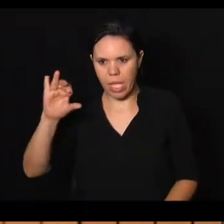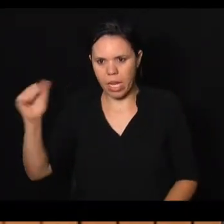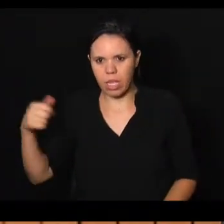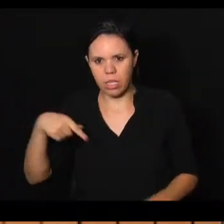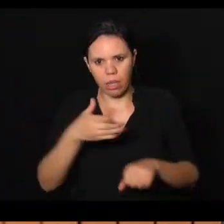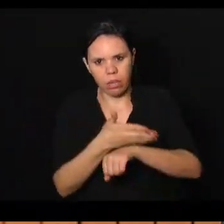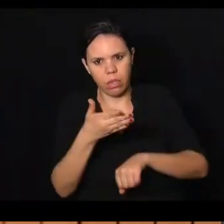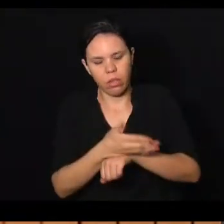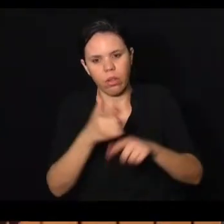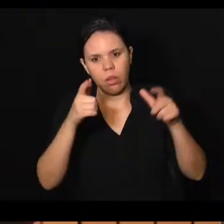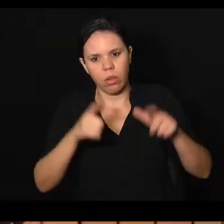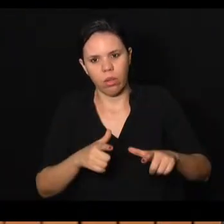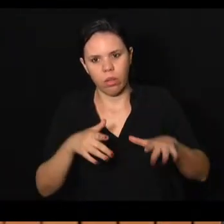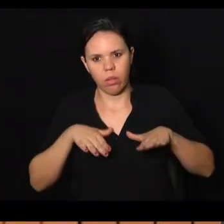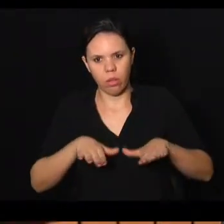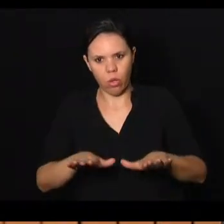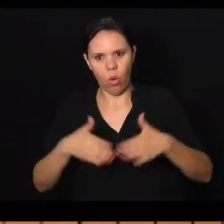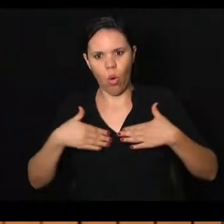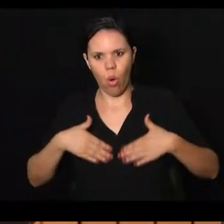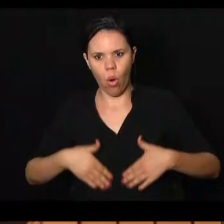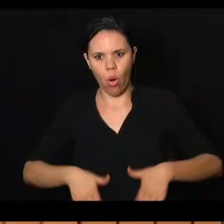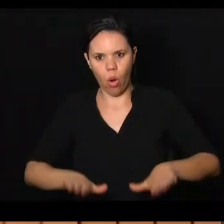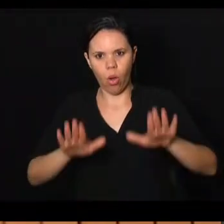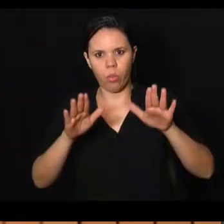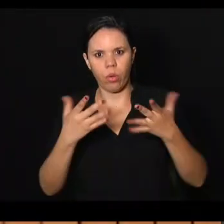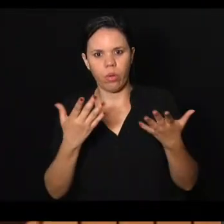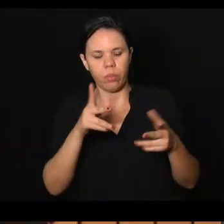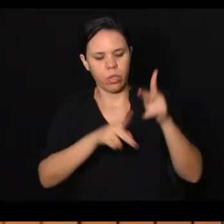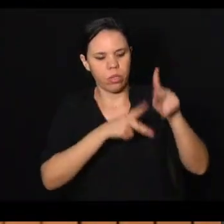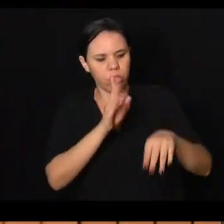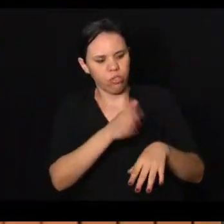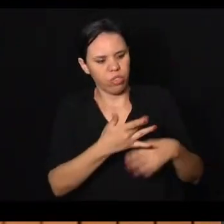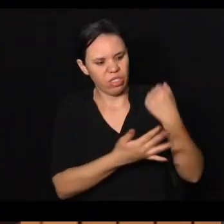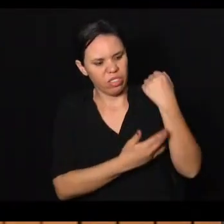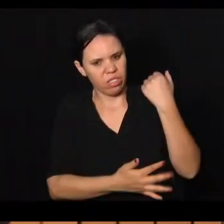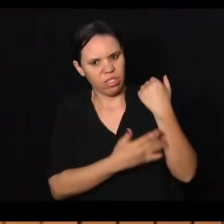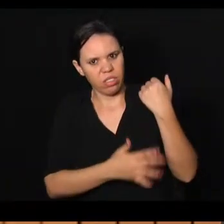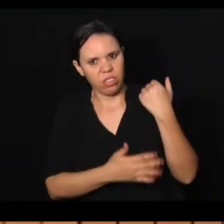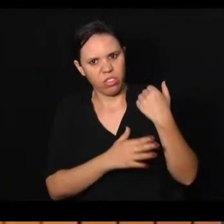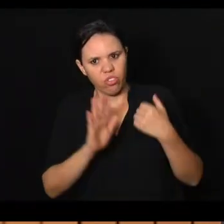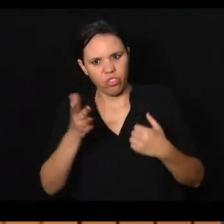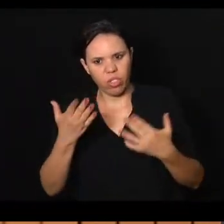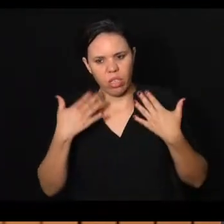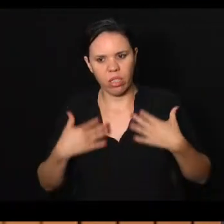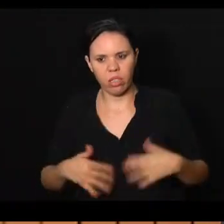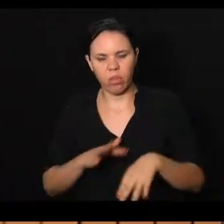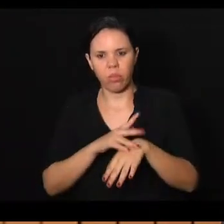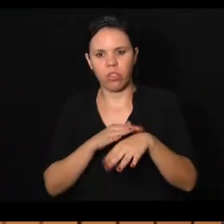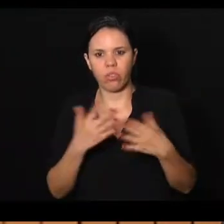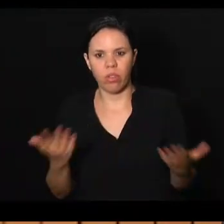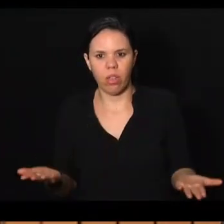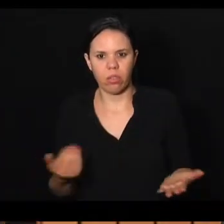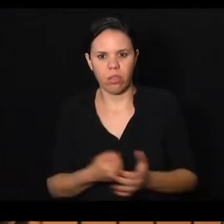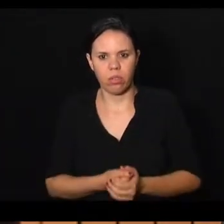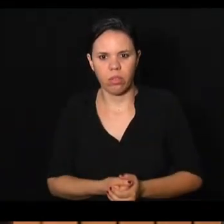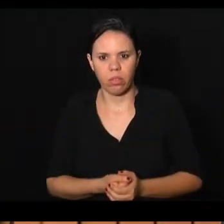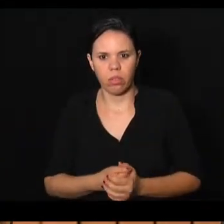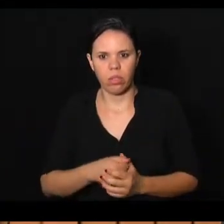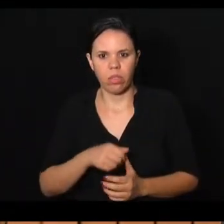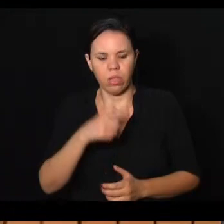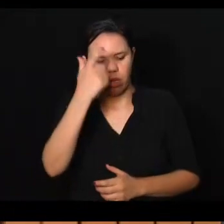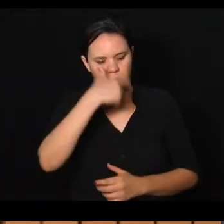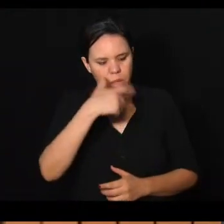IML junto com um corpo, com alguém agredido, alguém sangrando, mulheres que já estão tão machucadas. E os peritos, como